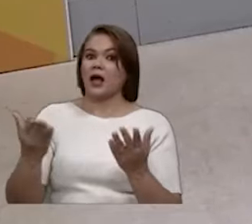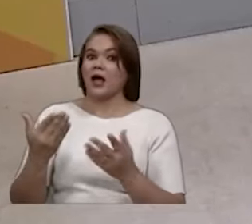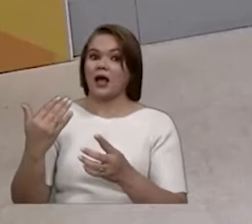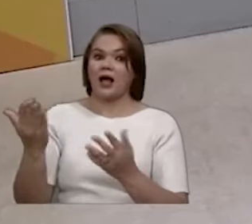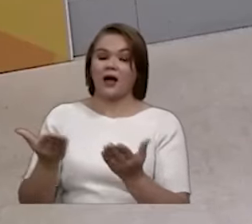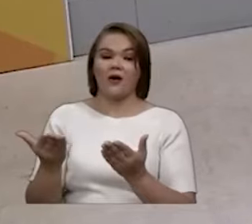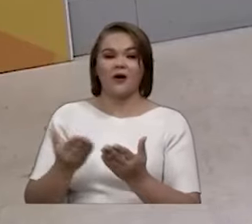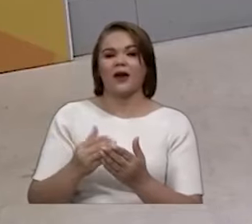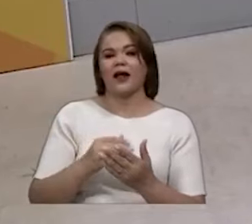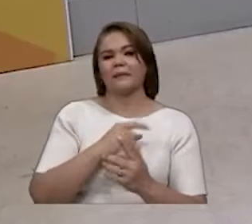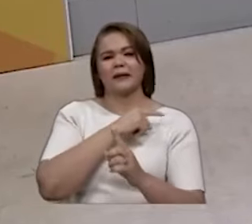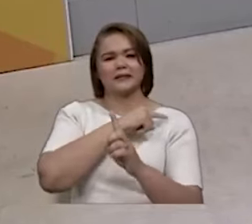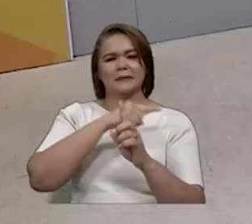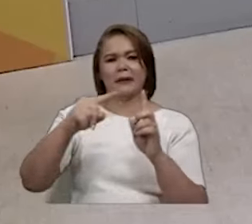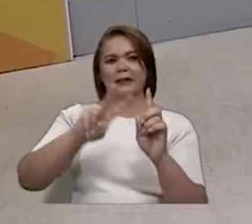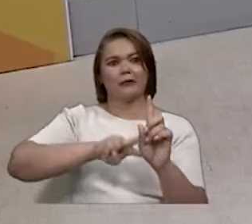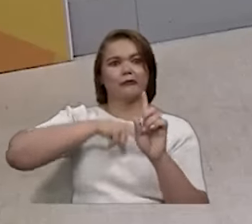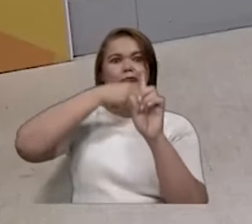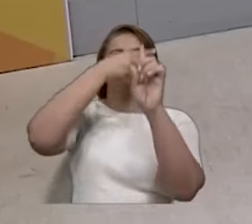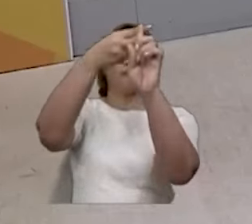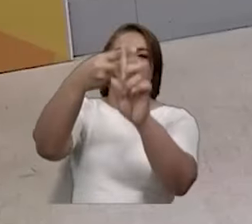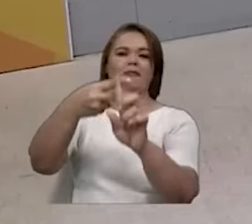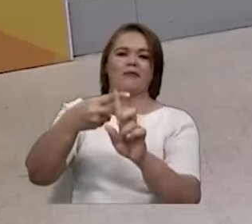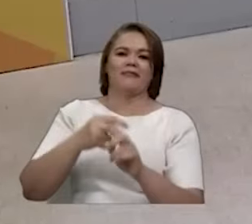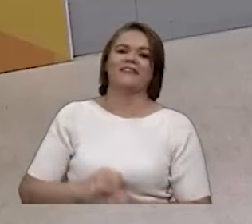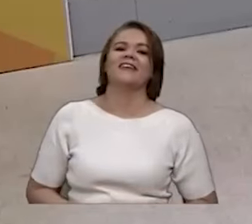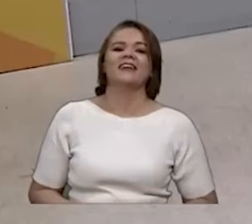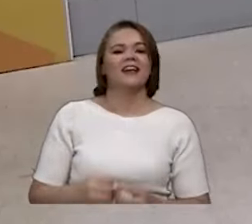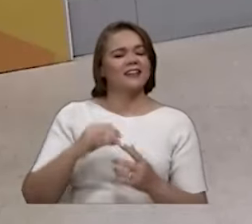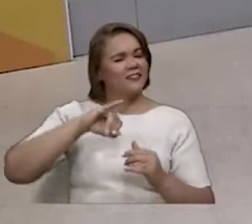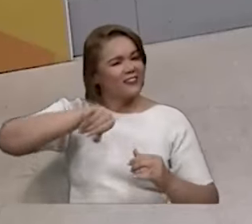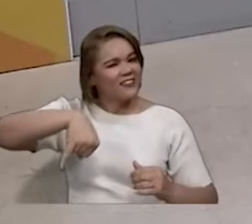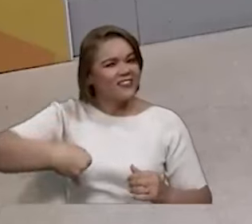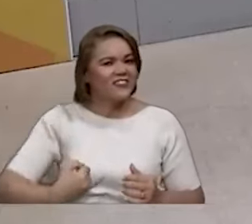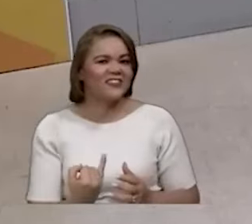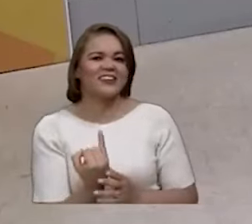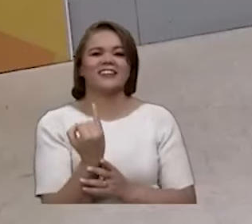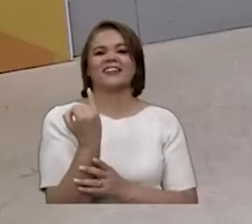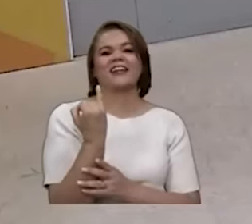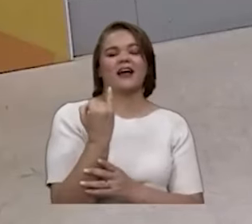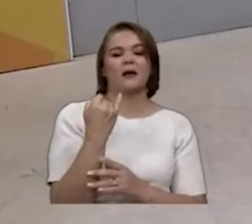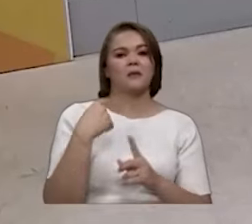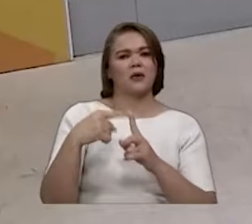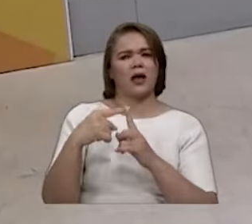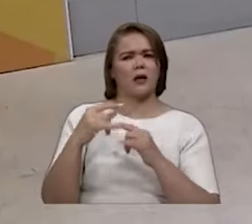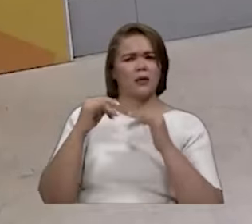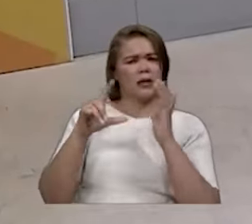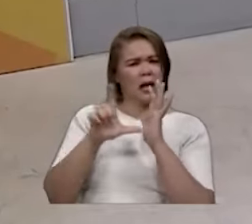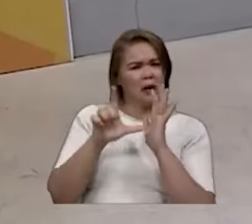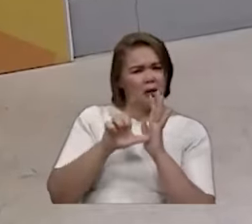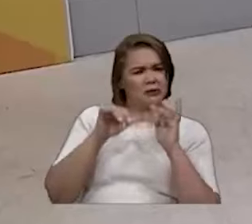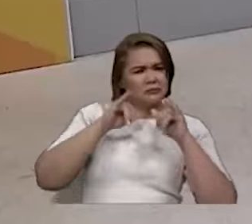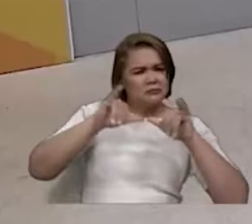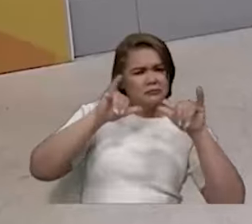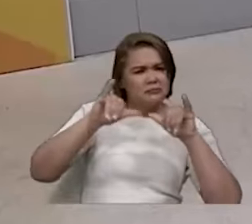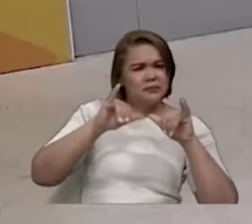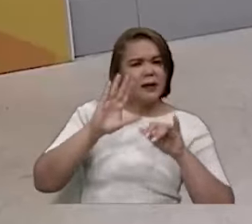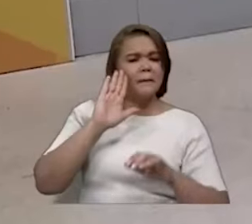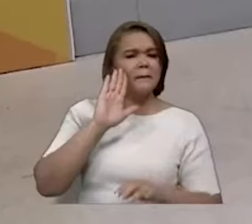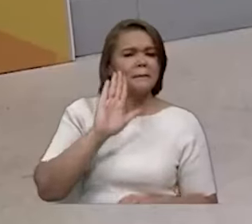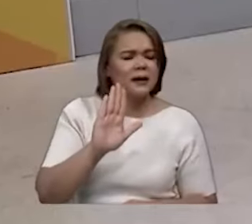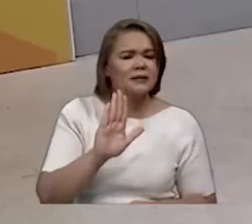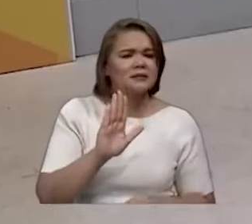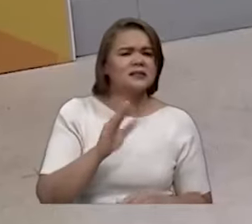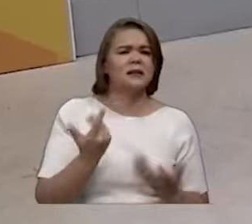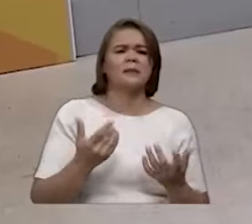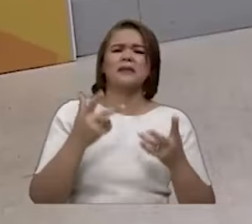do... Boa essa, bem isso, amigo. Vem aproveitar a nossa Black Fraud quando as lojas gente, anunciam o seu olho. Que é não, peraí, isso? Esse preço estava assim no